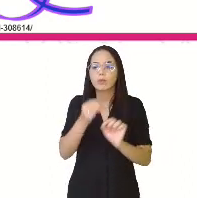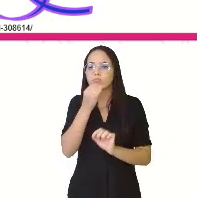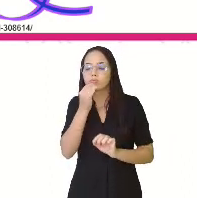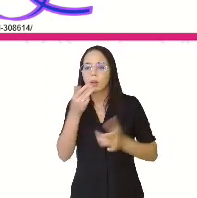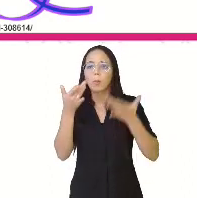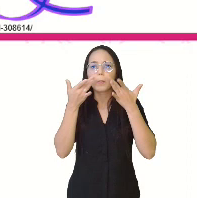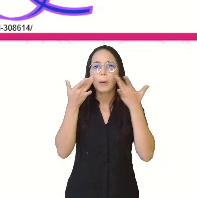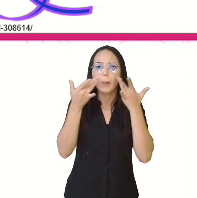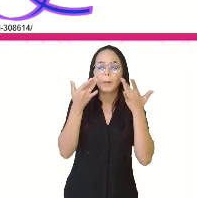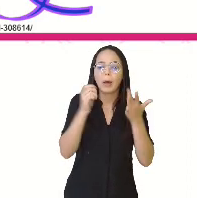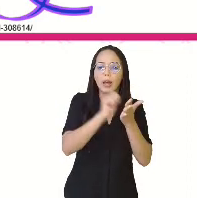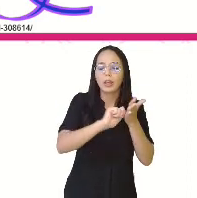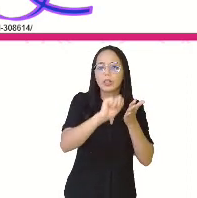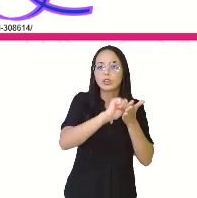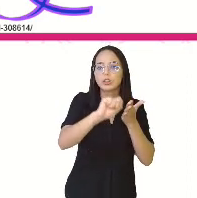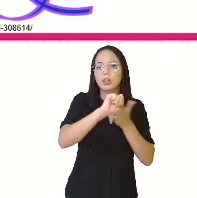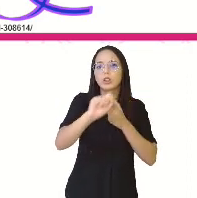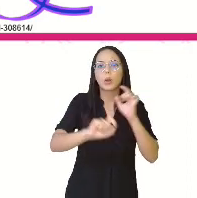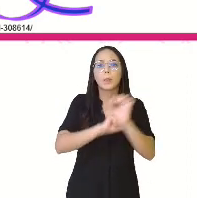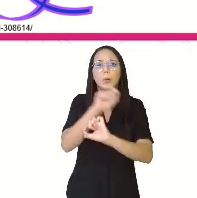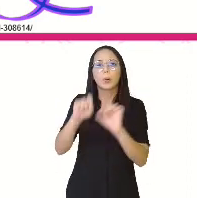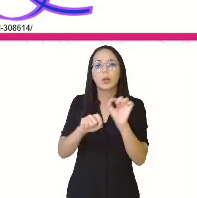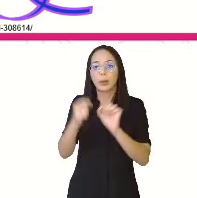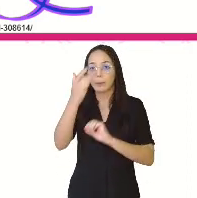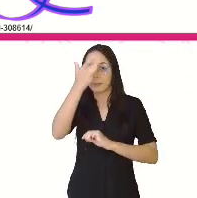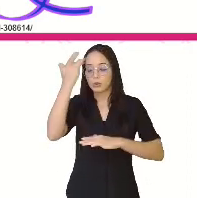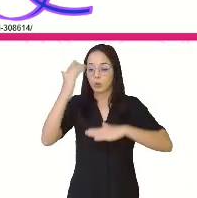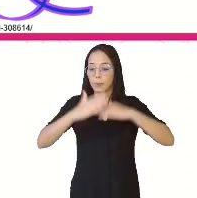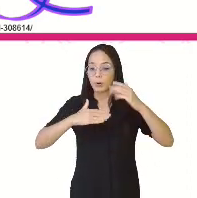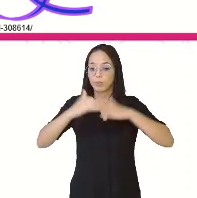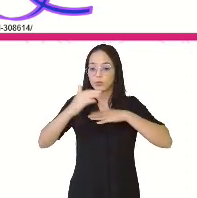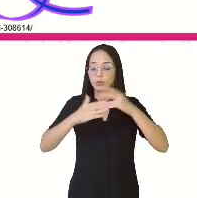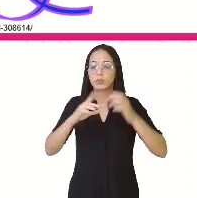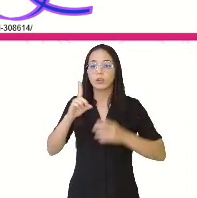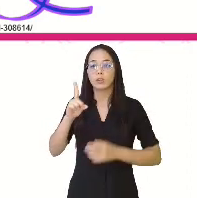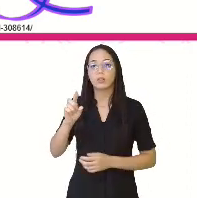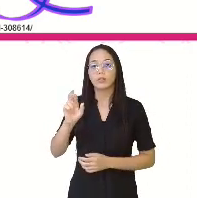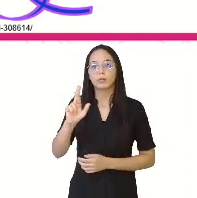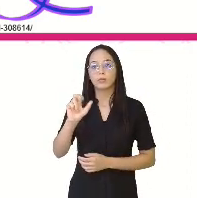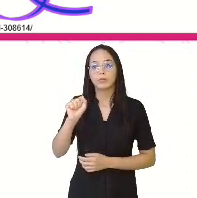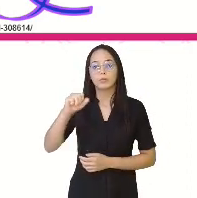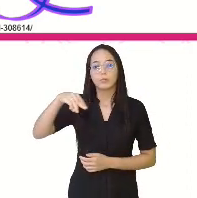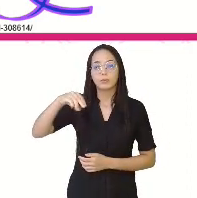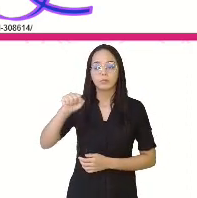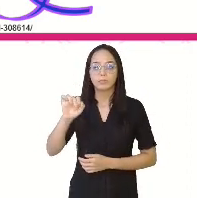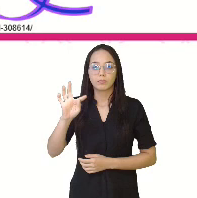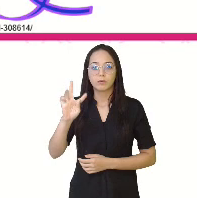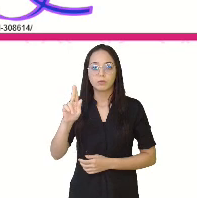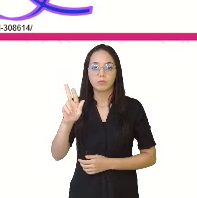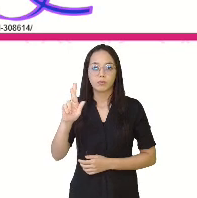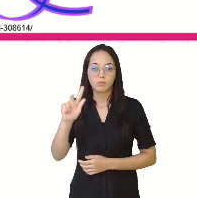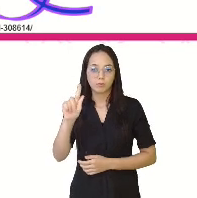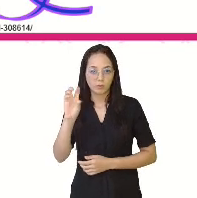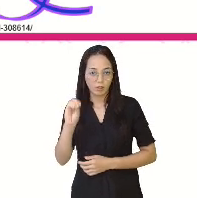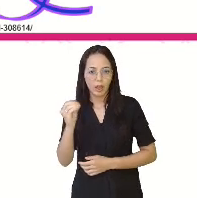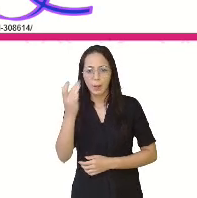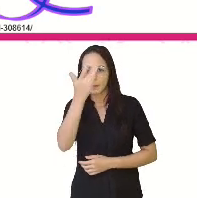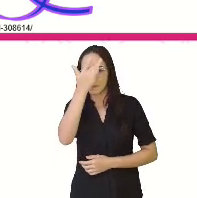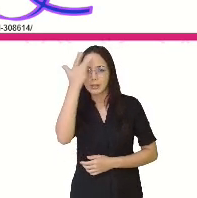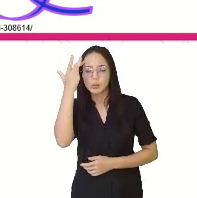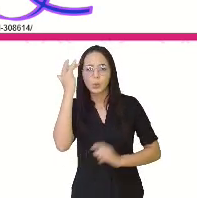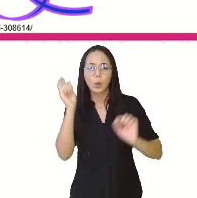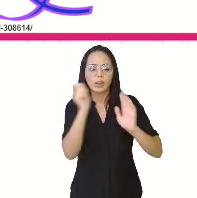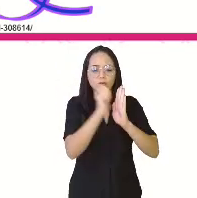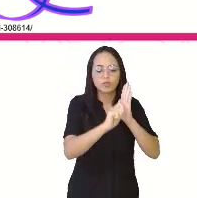teatro escritas por dramaturgos. E o que é dramaturgo? É a pessoa que escreve um texto dramático,